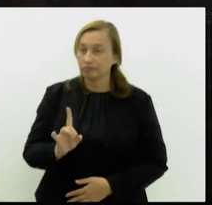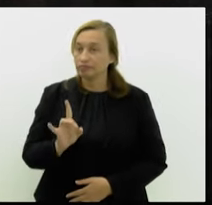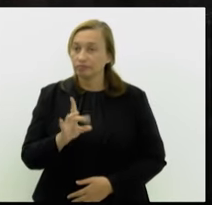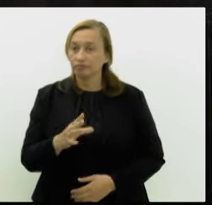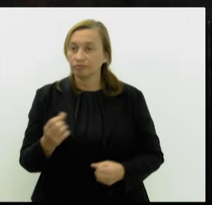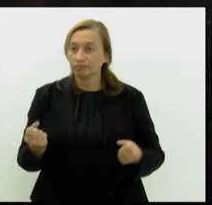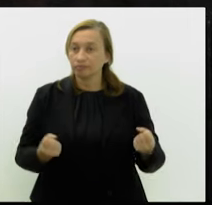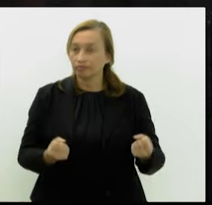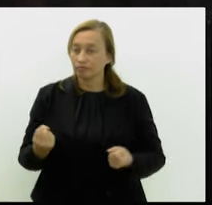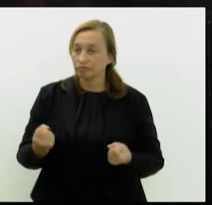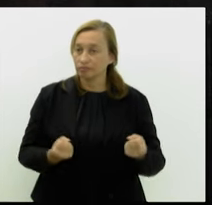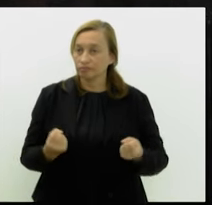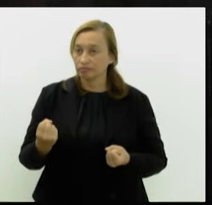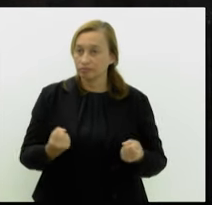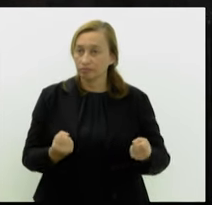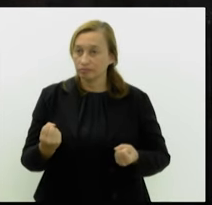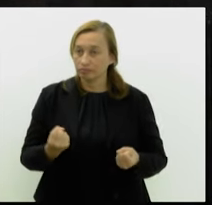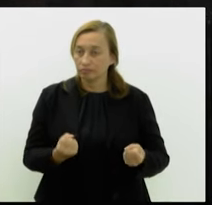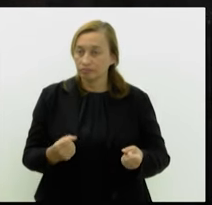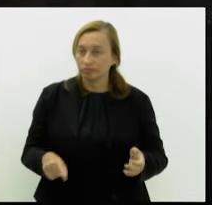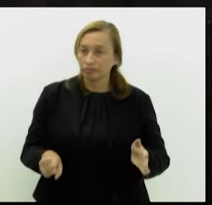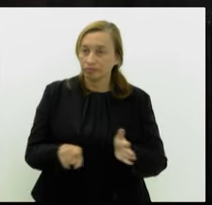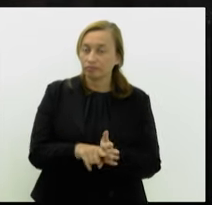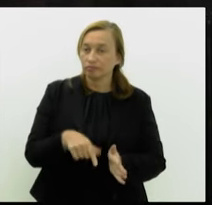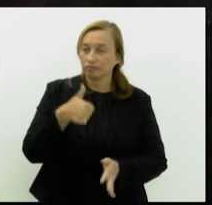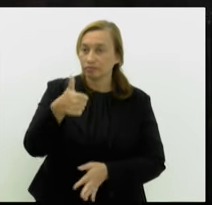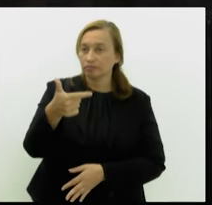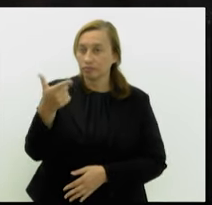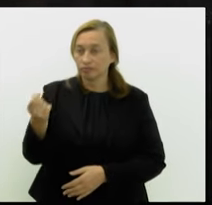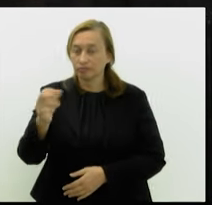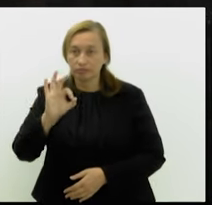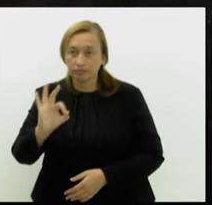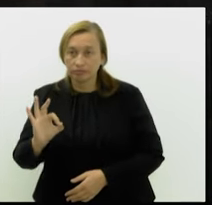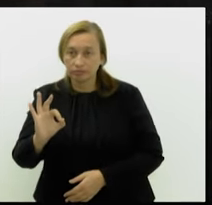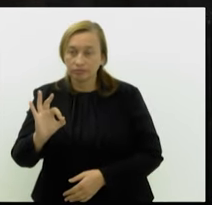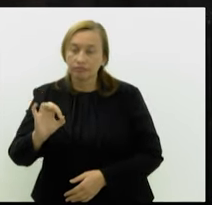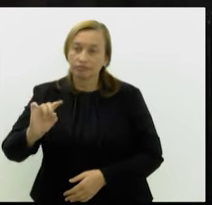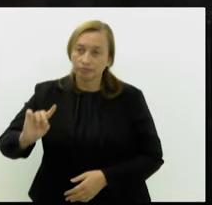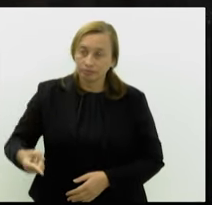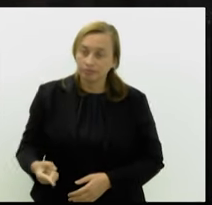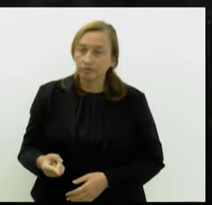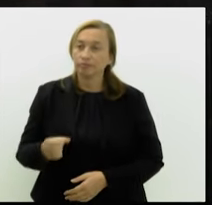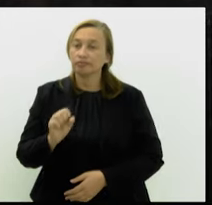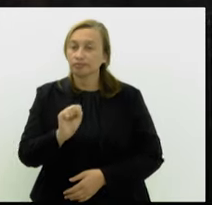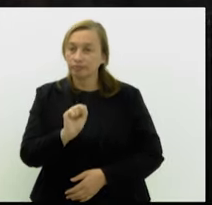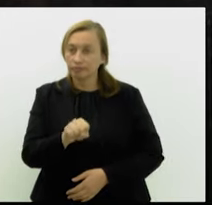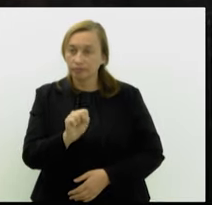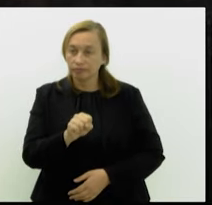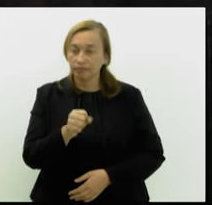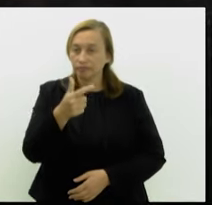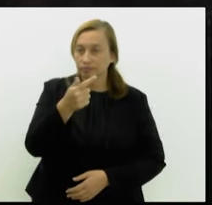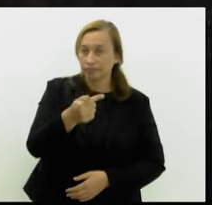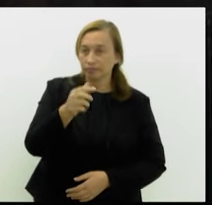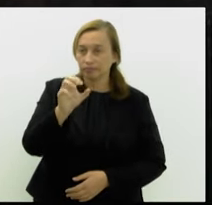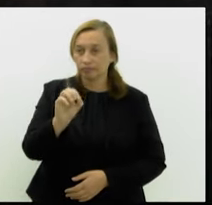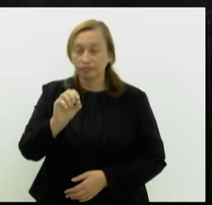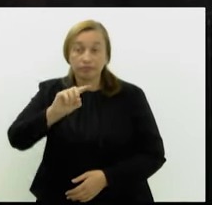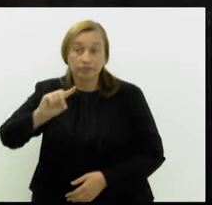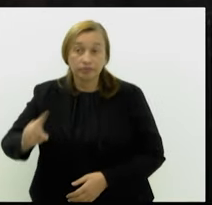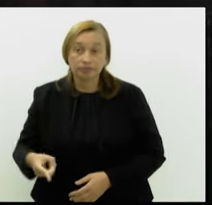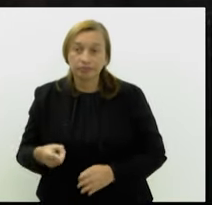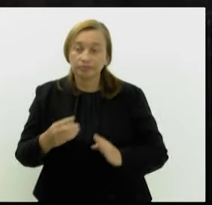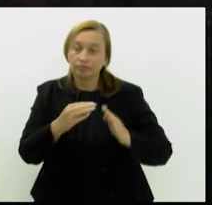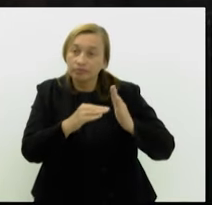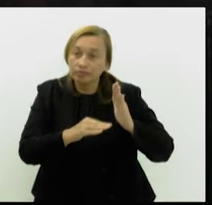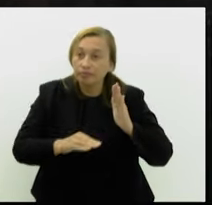veículo de 120 mil, é só sobre 70 mil. O que passar de